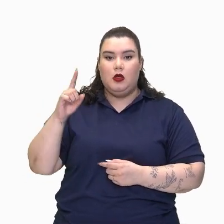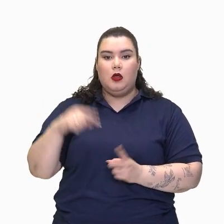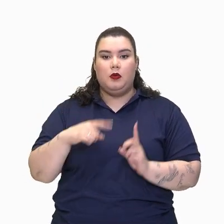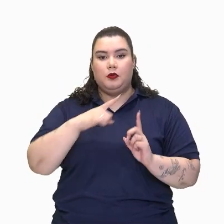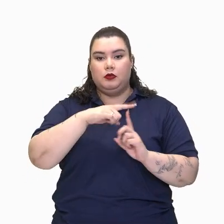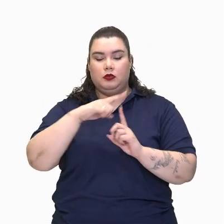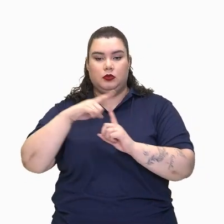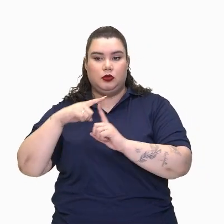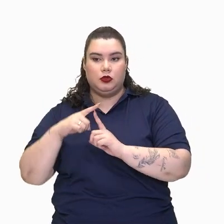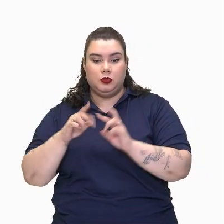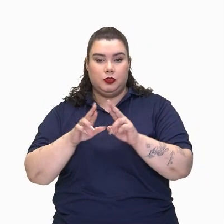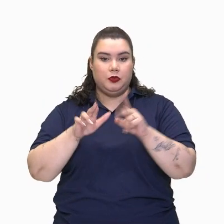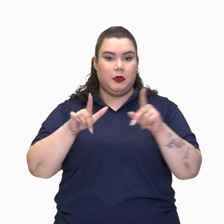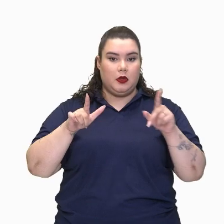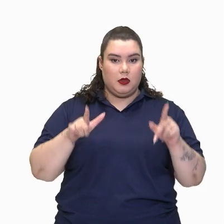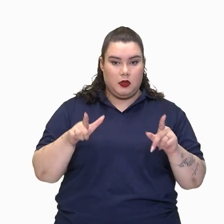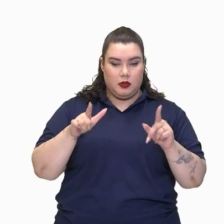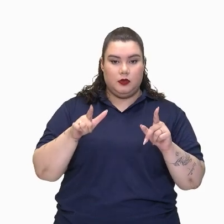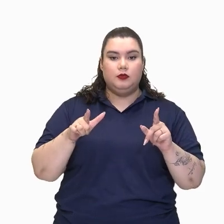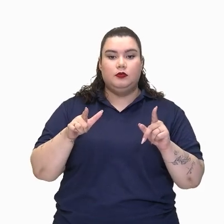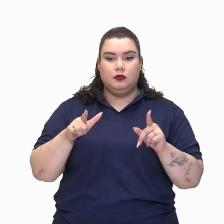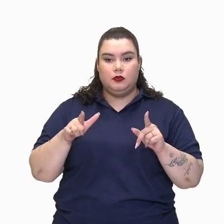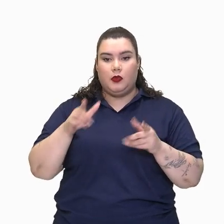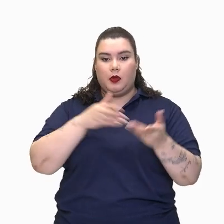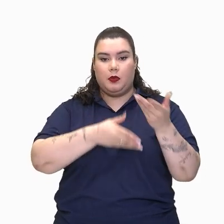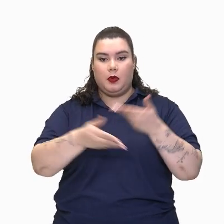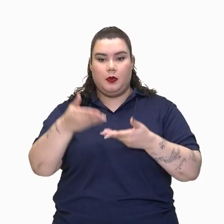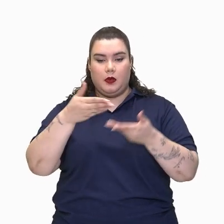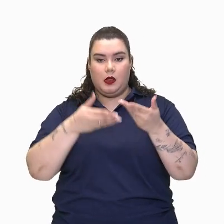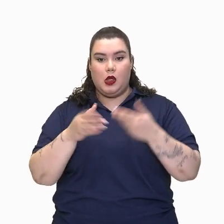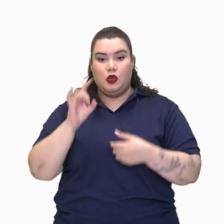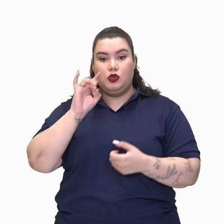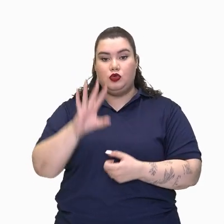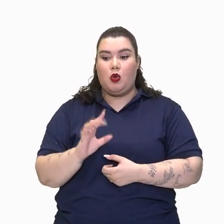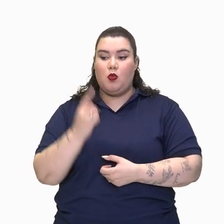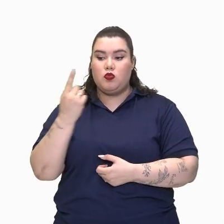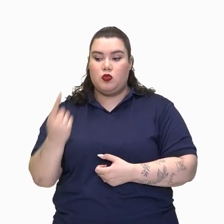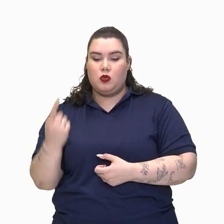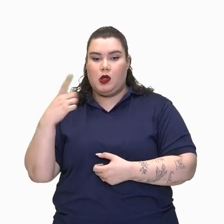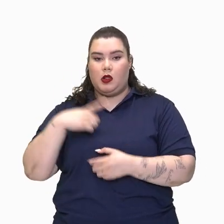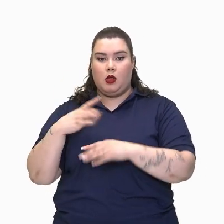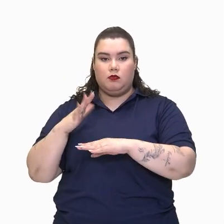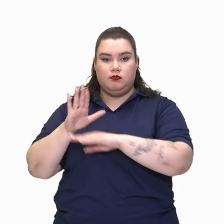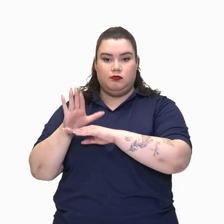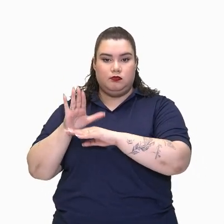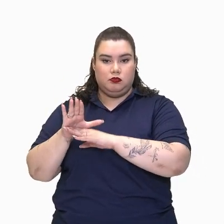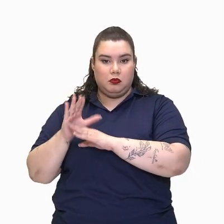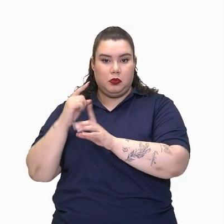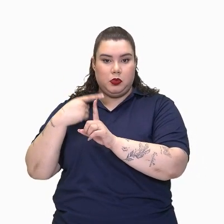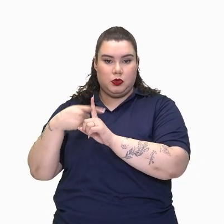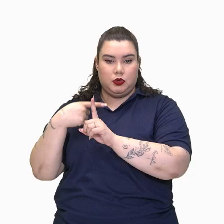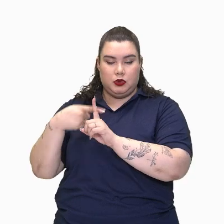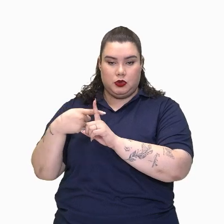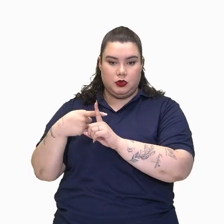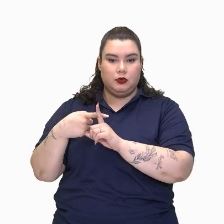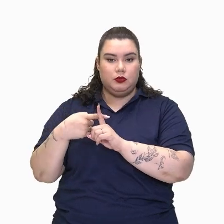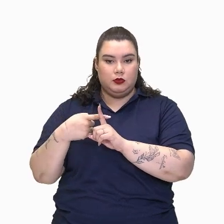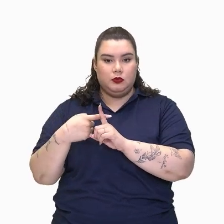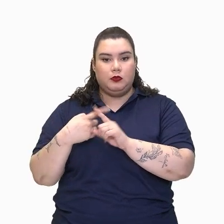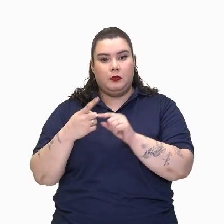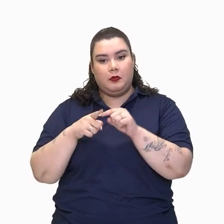de espécies diferentes que interagem e apenas um deles é beneficiado com a